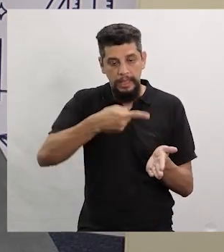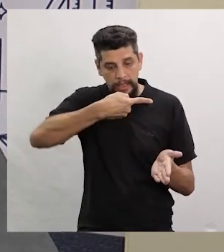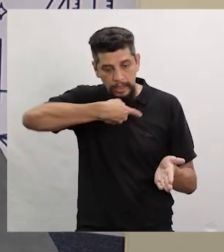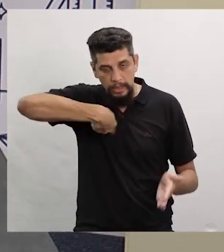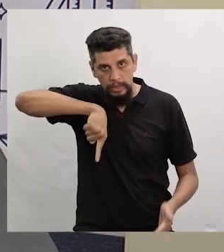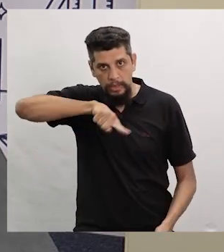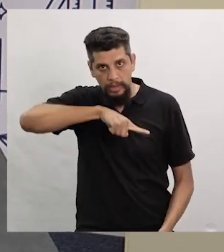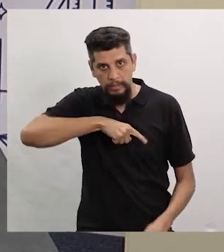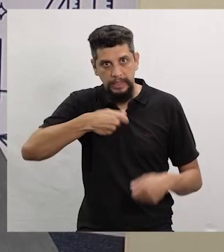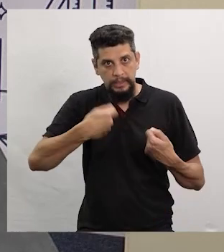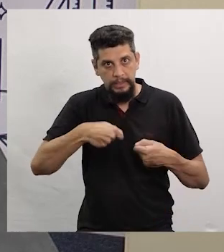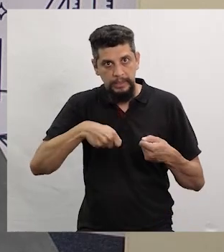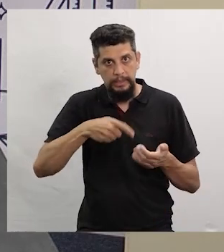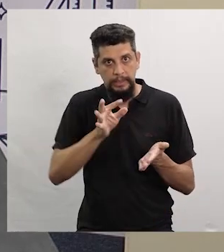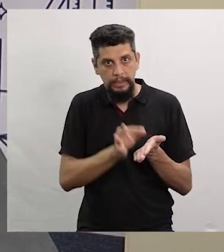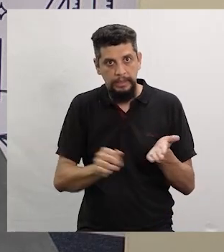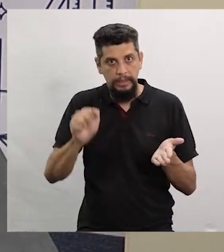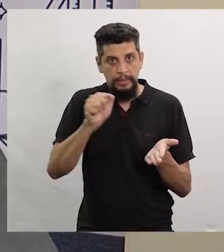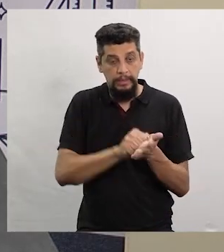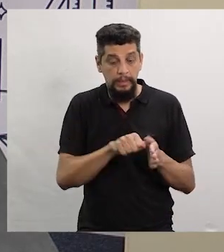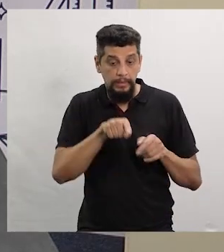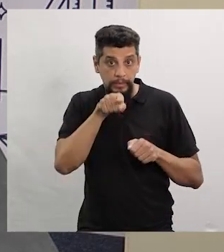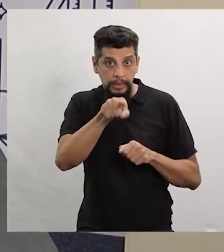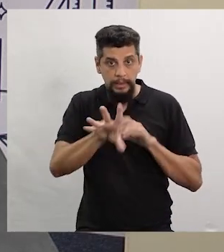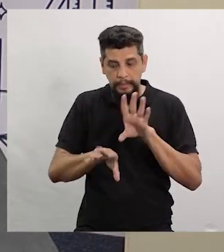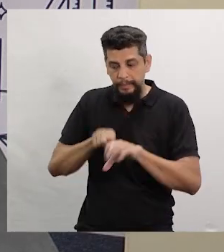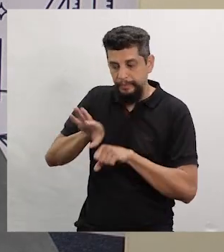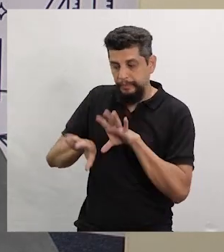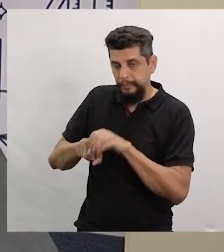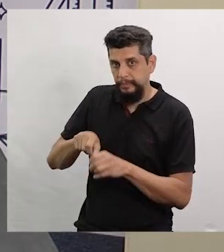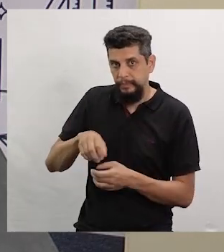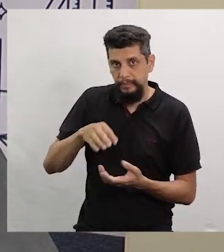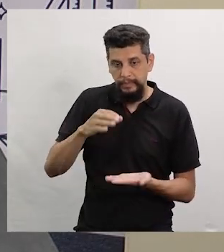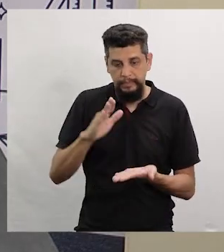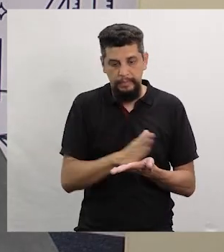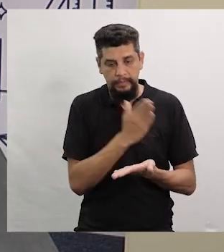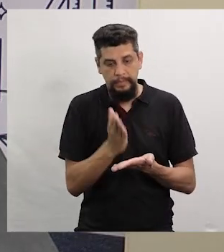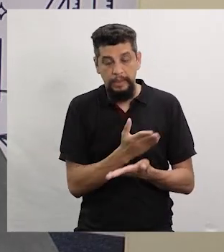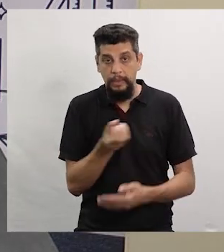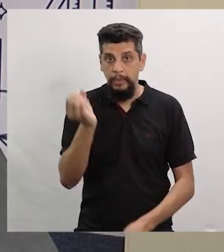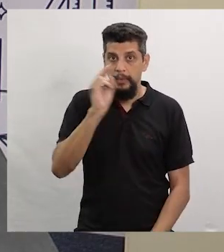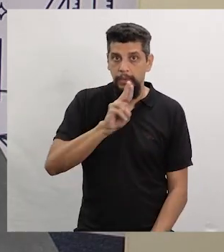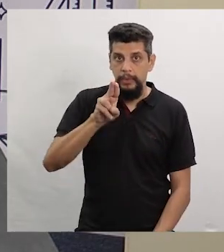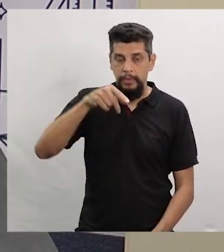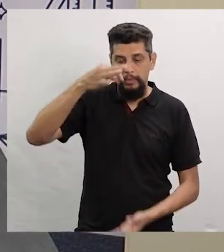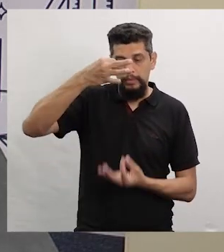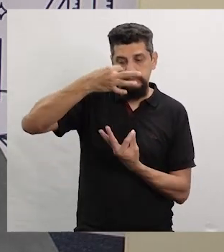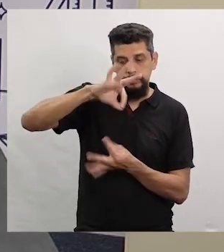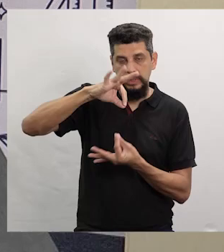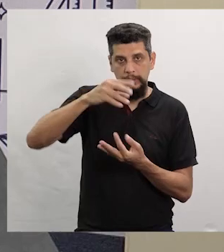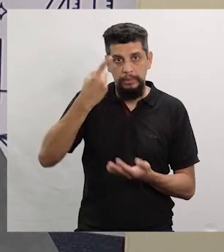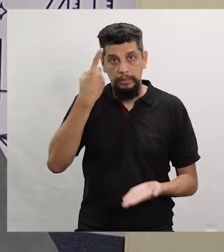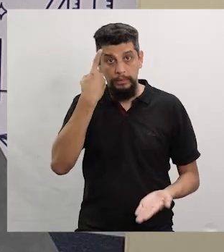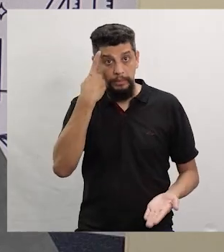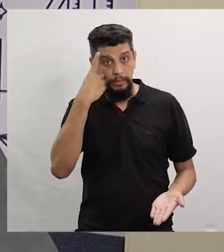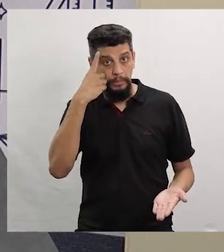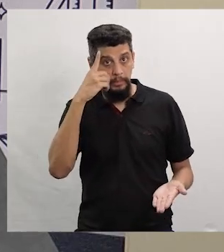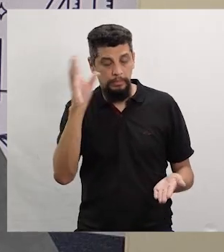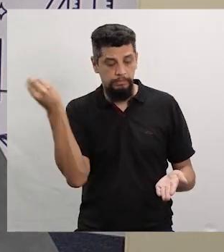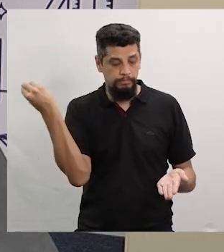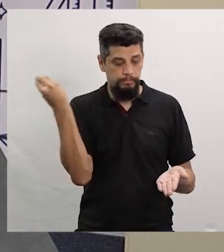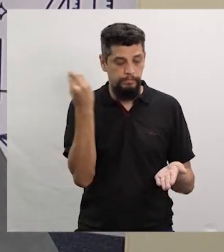para nós registrarmos você tem que pegar o seu caderno ou a sua folha Vamos colocar a